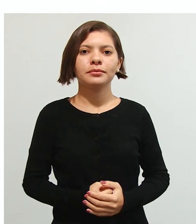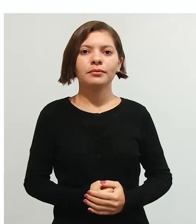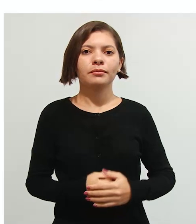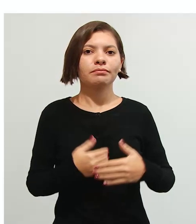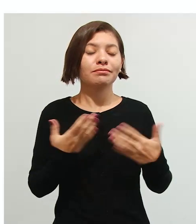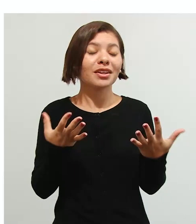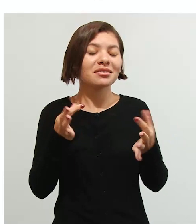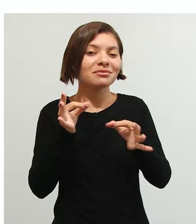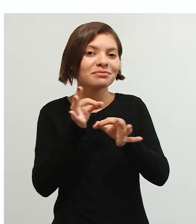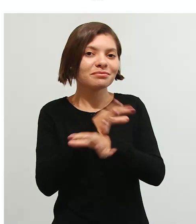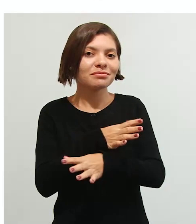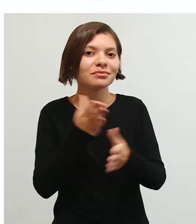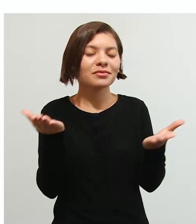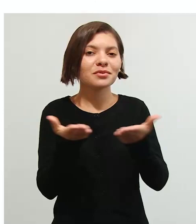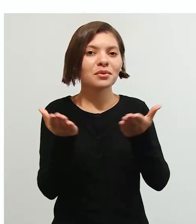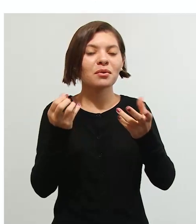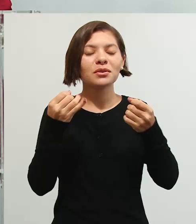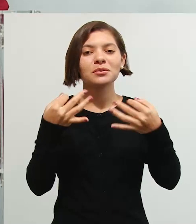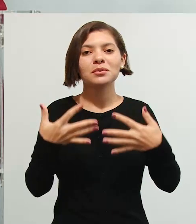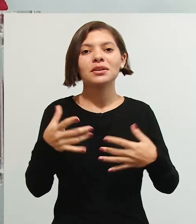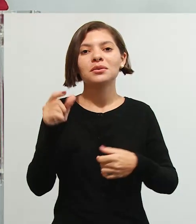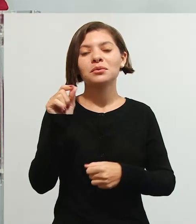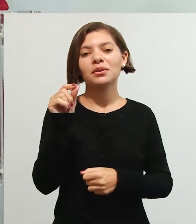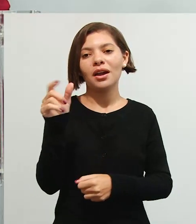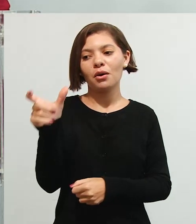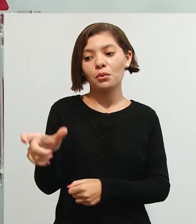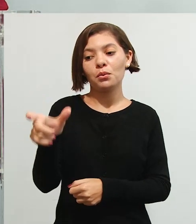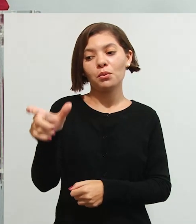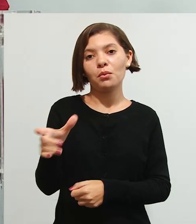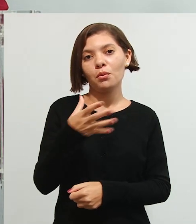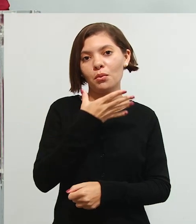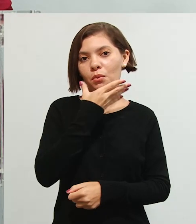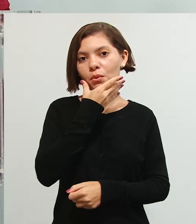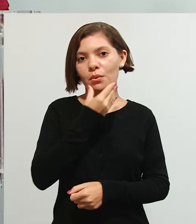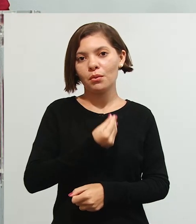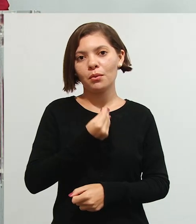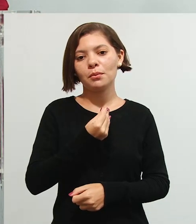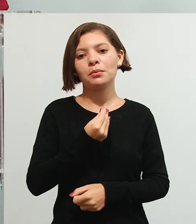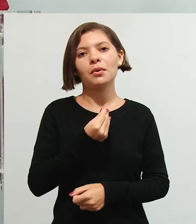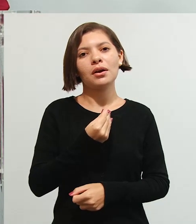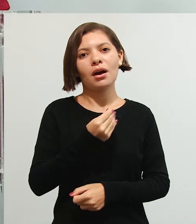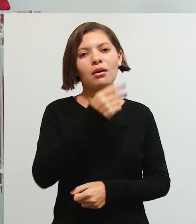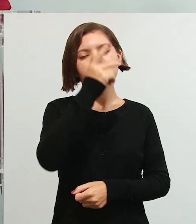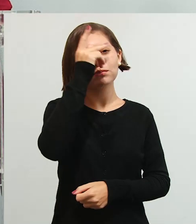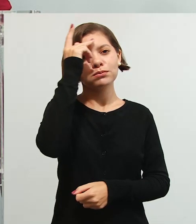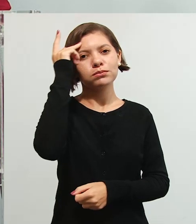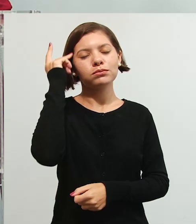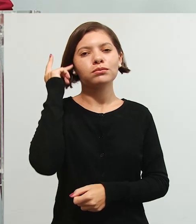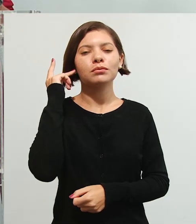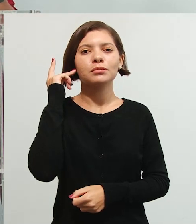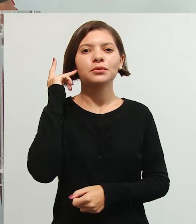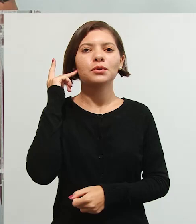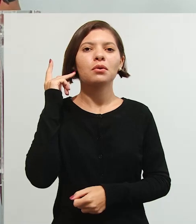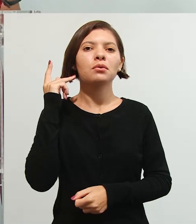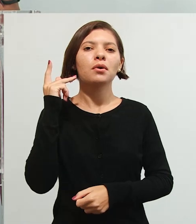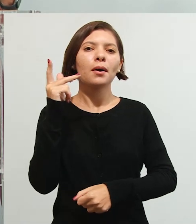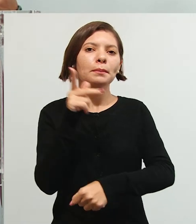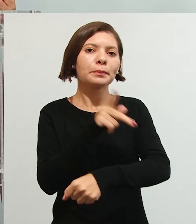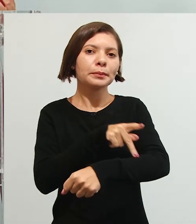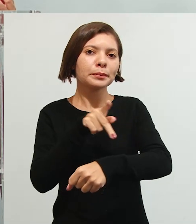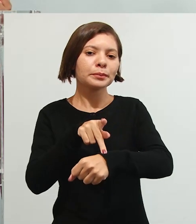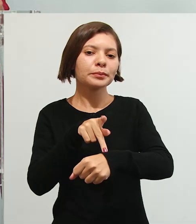Então, eu quero finalizar aqui falando que Loris Malaguzzi é alguém que